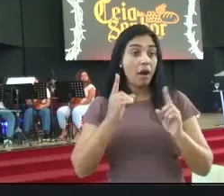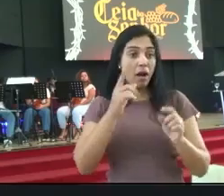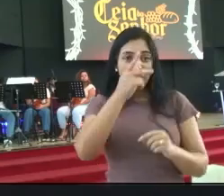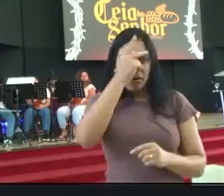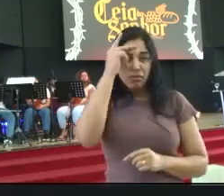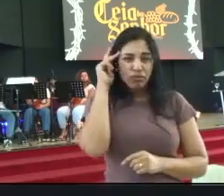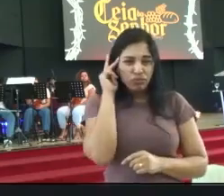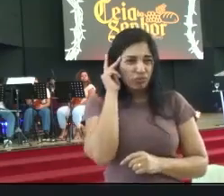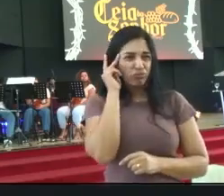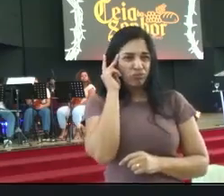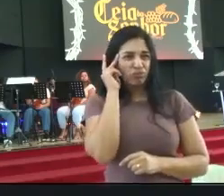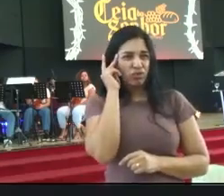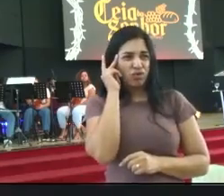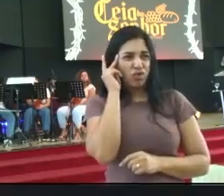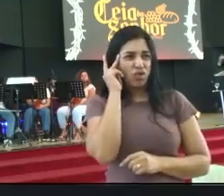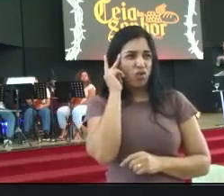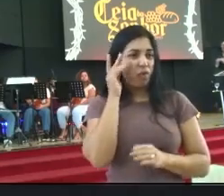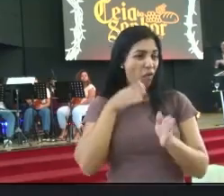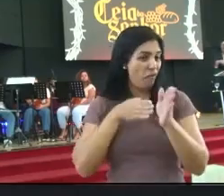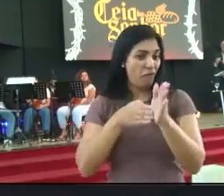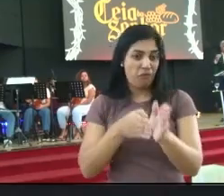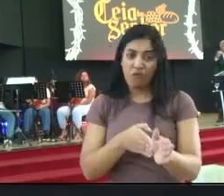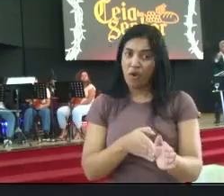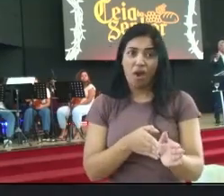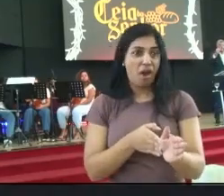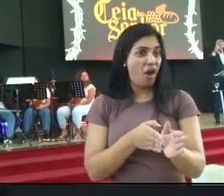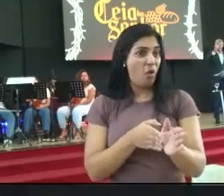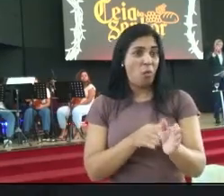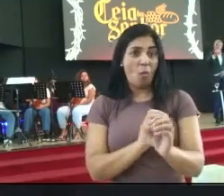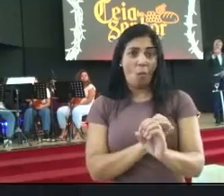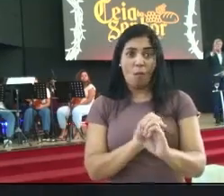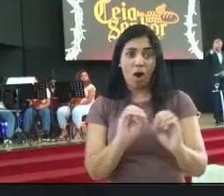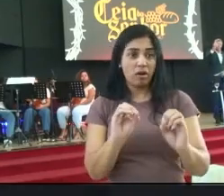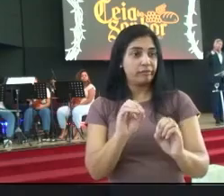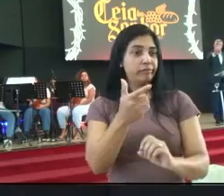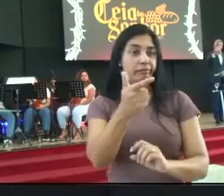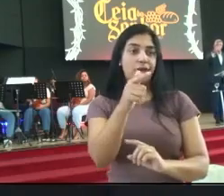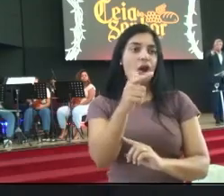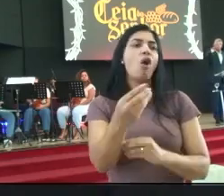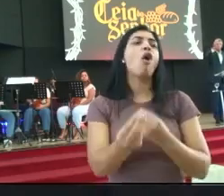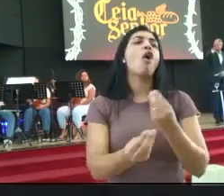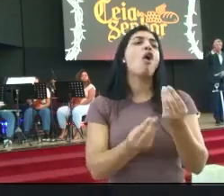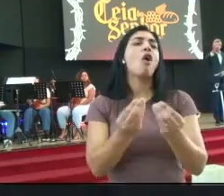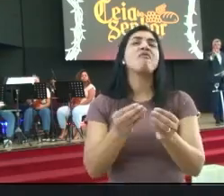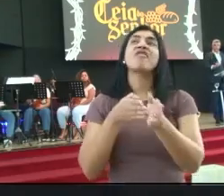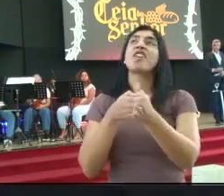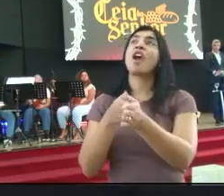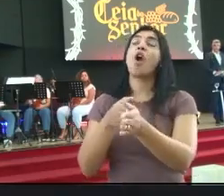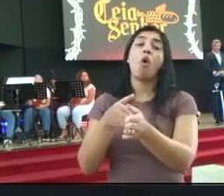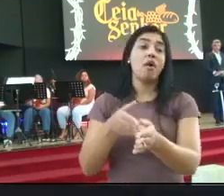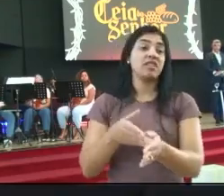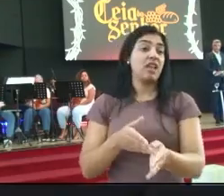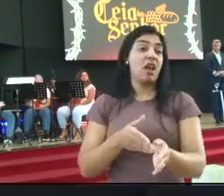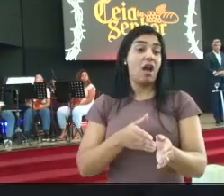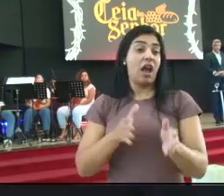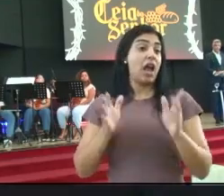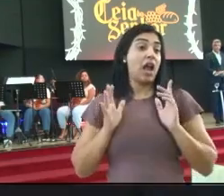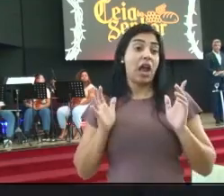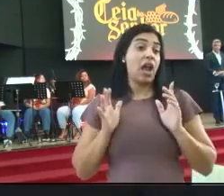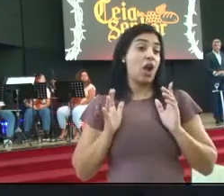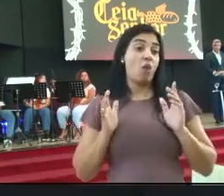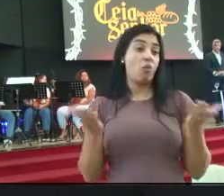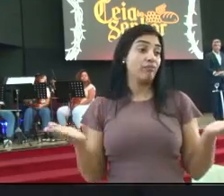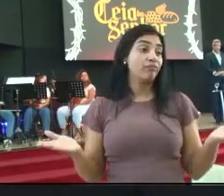Mas a pessoa que não é fiel no pouco, não será fiel no muito.